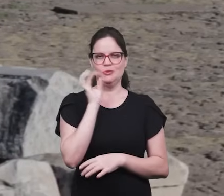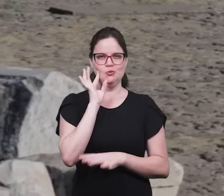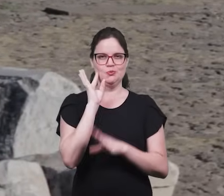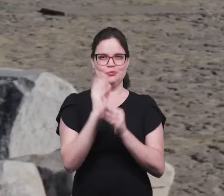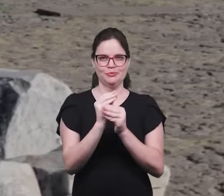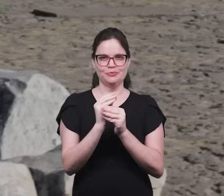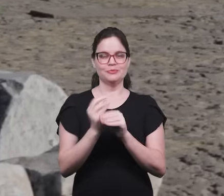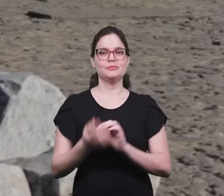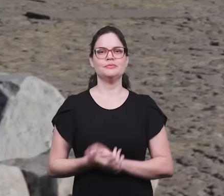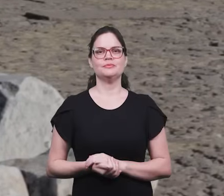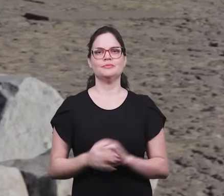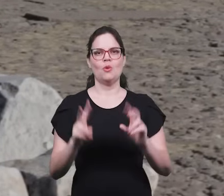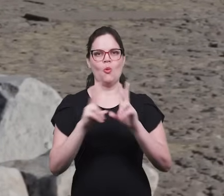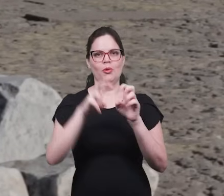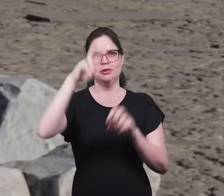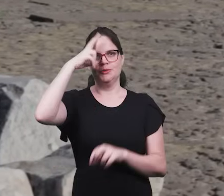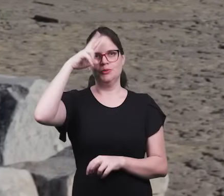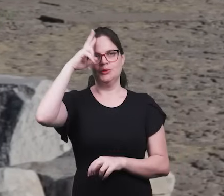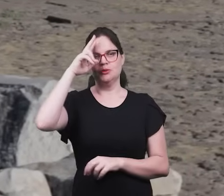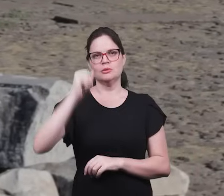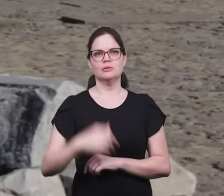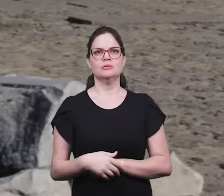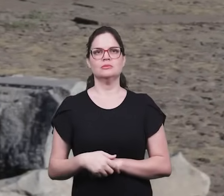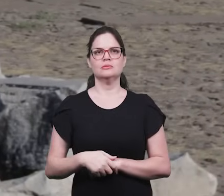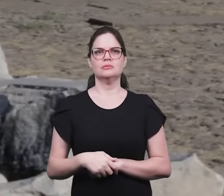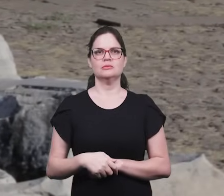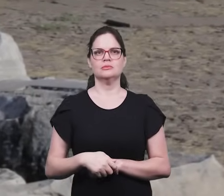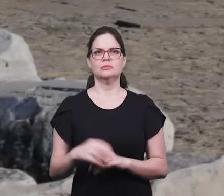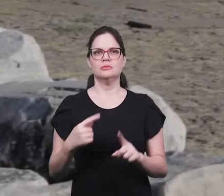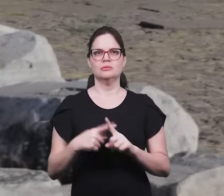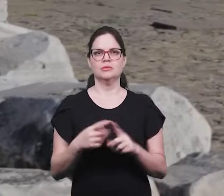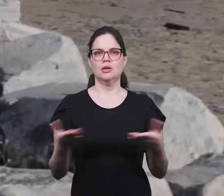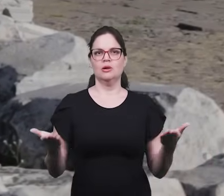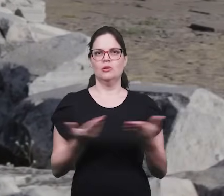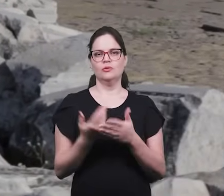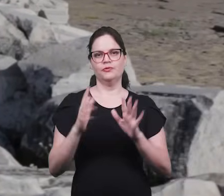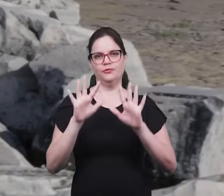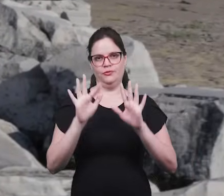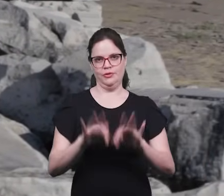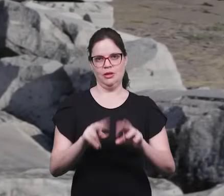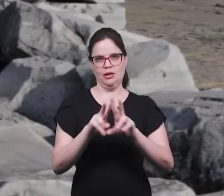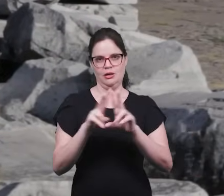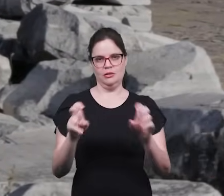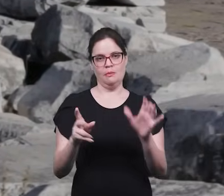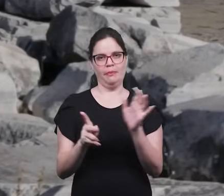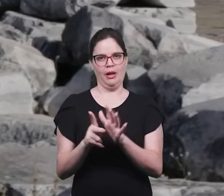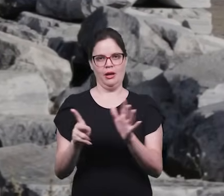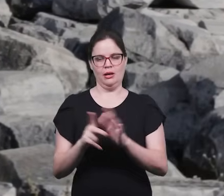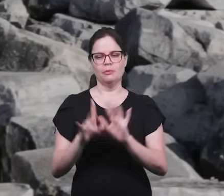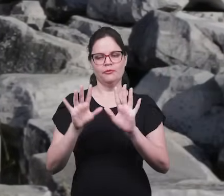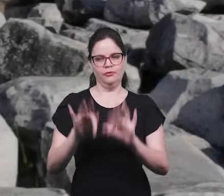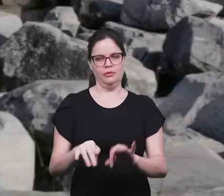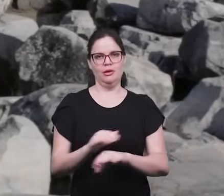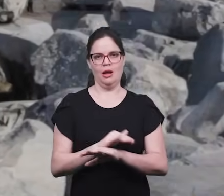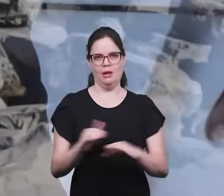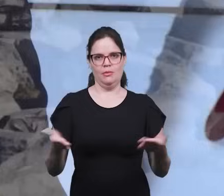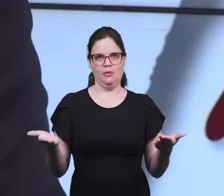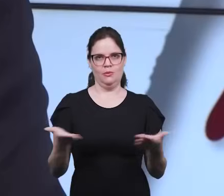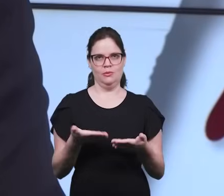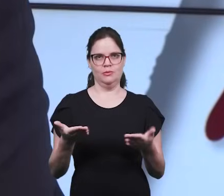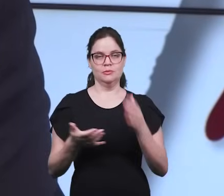aqui nesse relato histórico, porque nós vamos terminar hoje o Pérgamo, né? A carta de